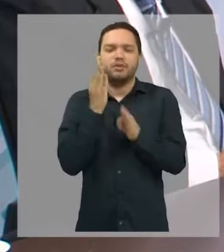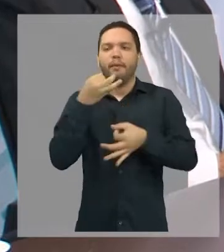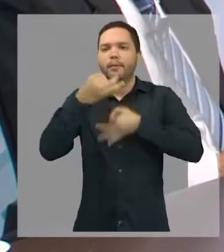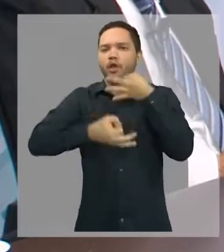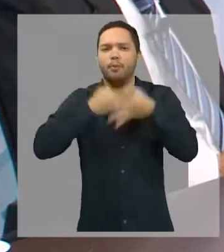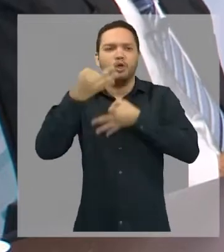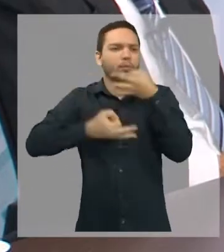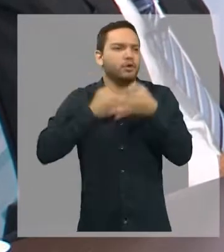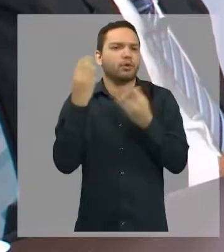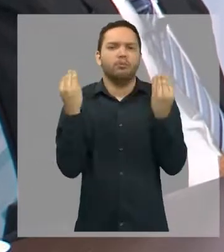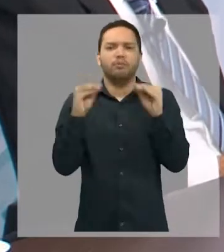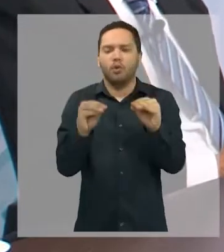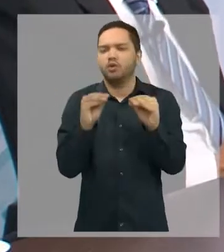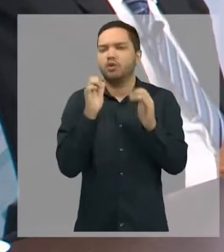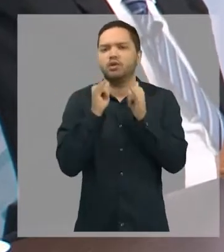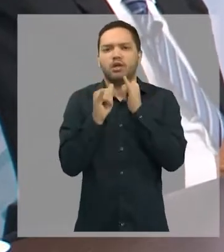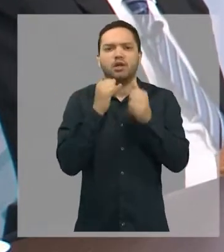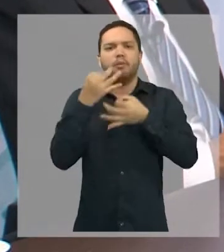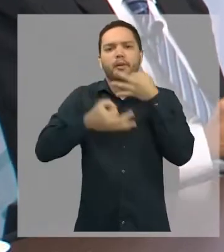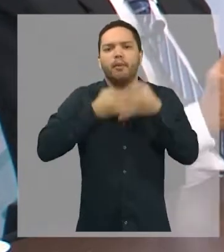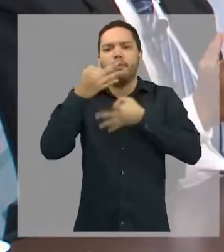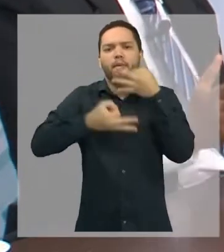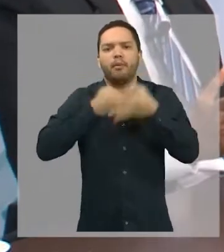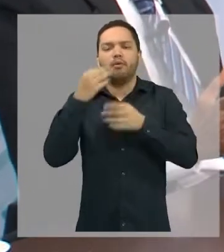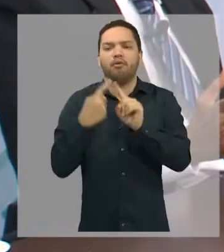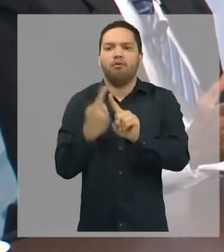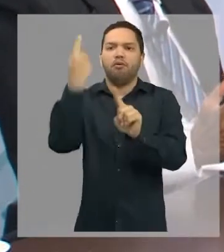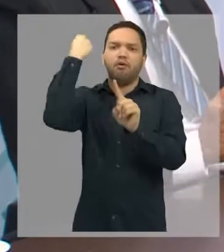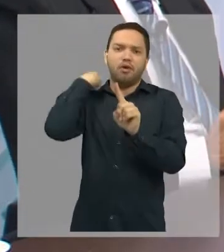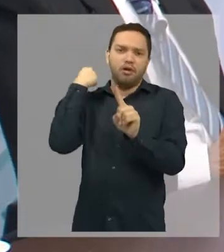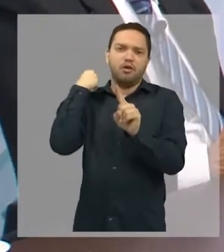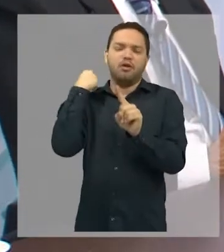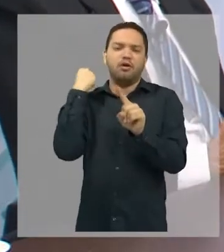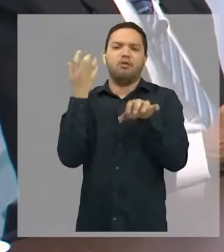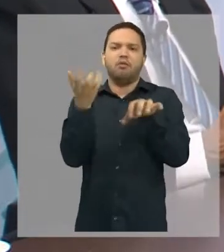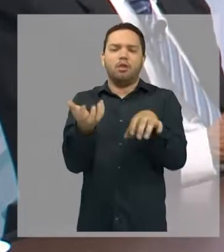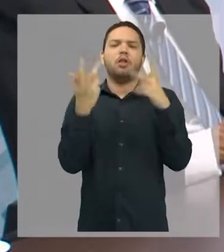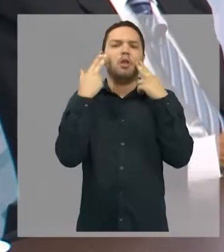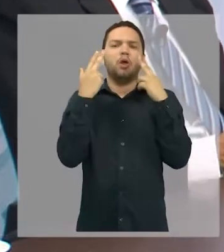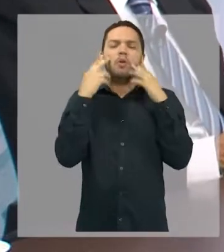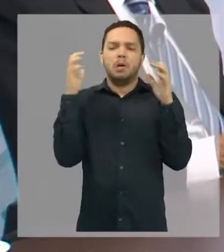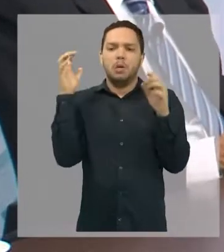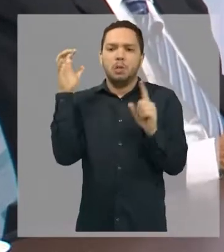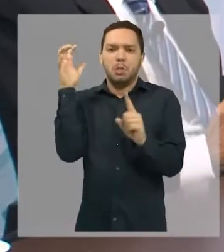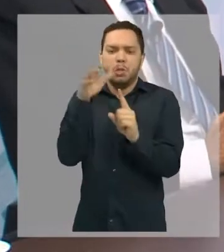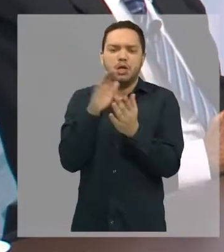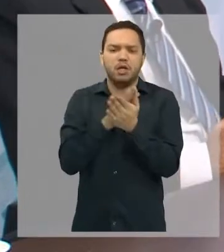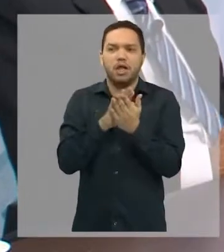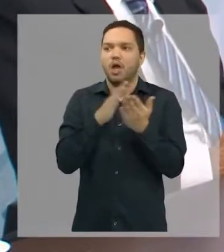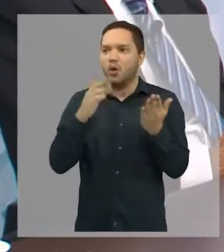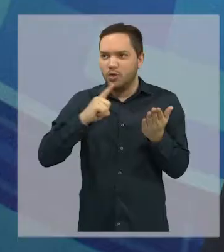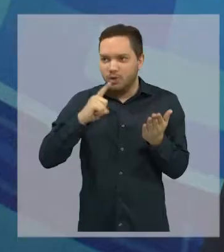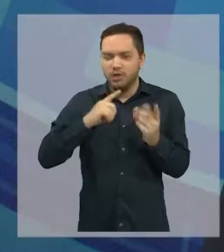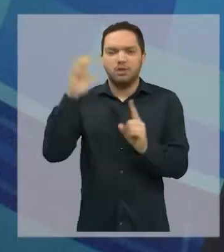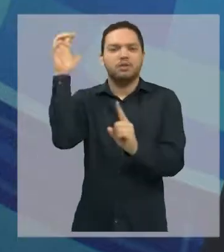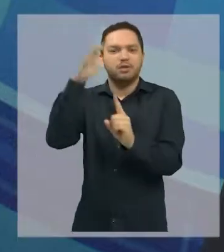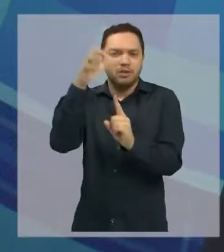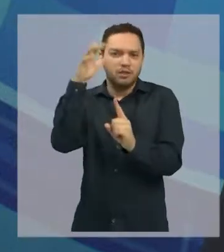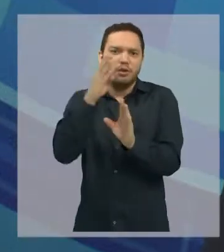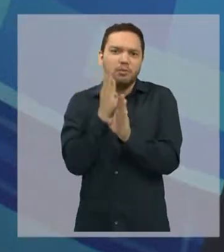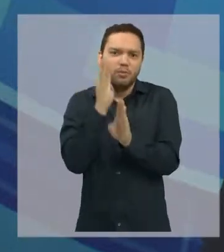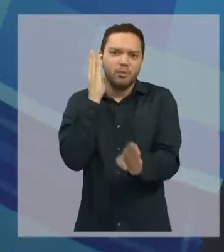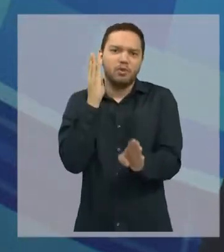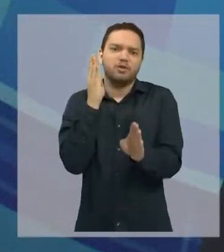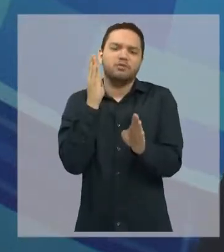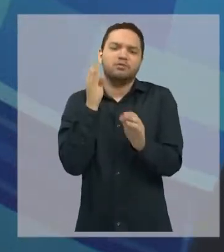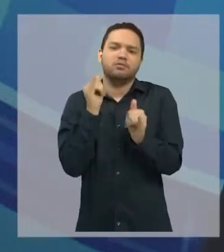ativo na política. E o Congresso, que não sofria pressão do eleitorado, hoje sofre muita pressão do eleitorado. Isso